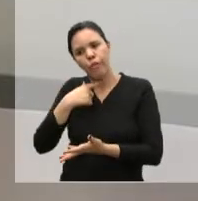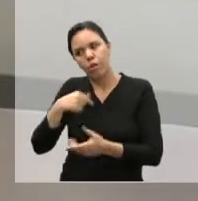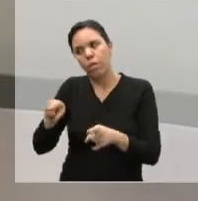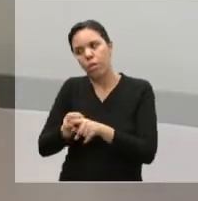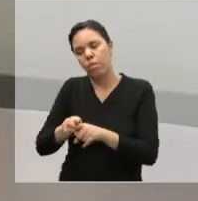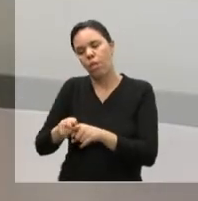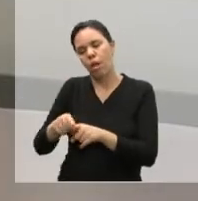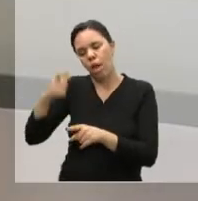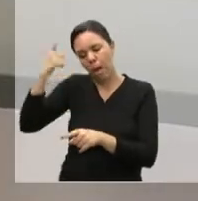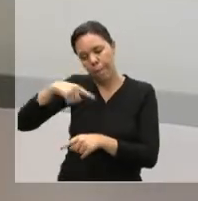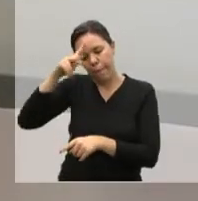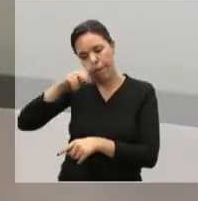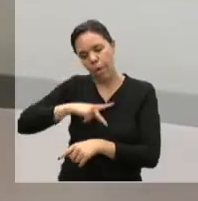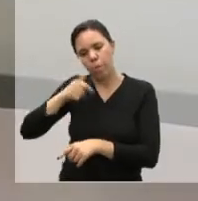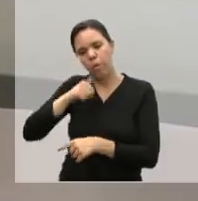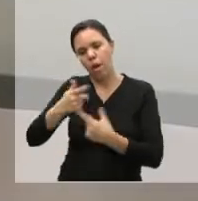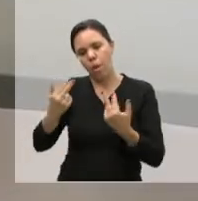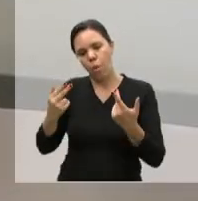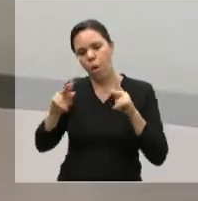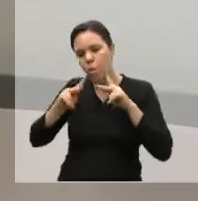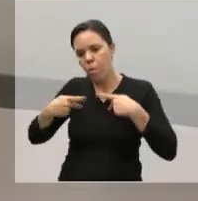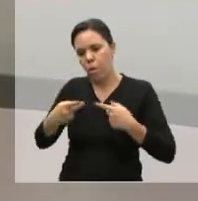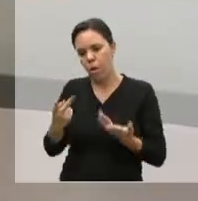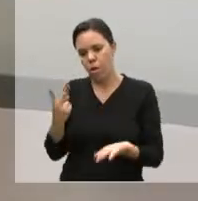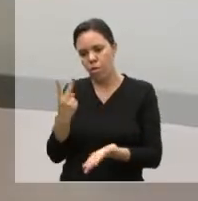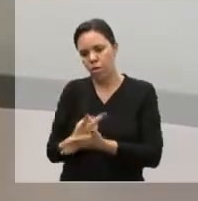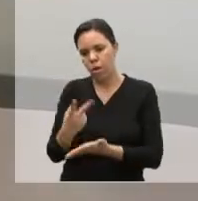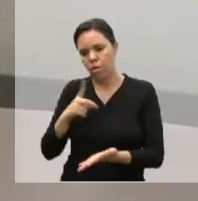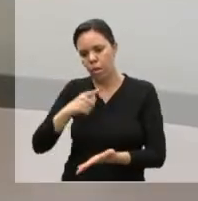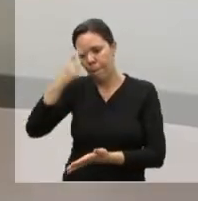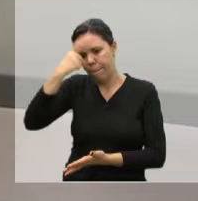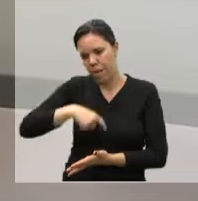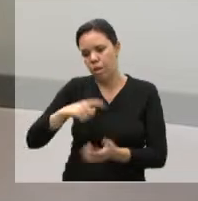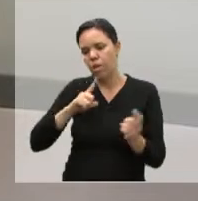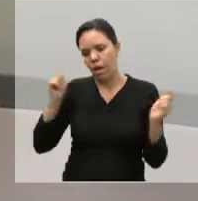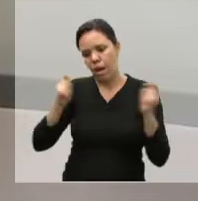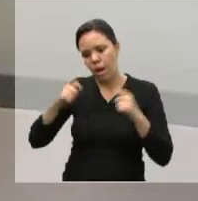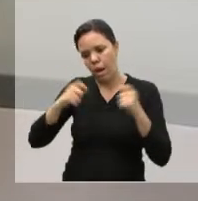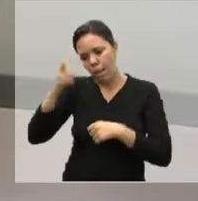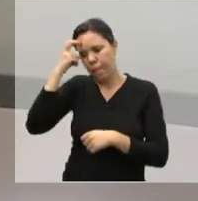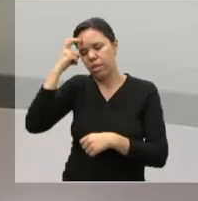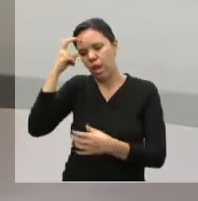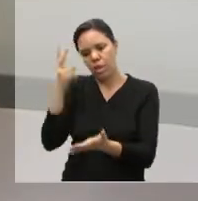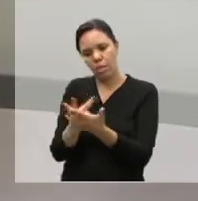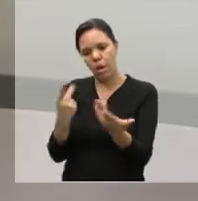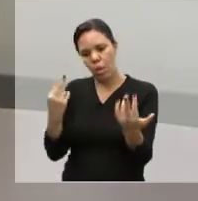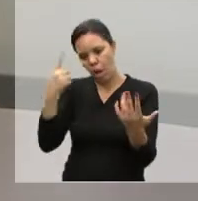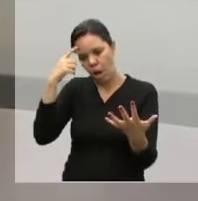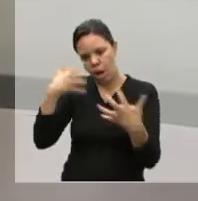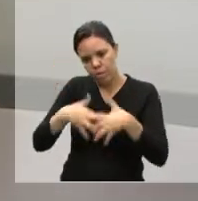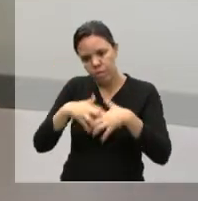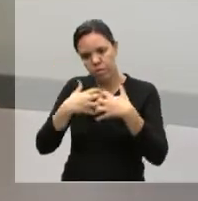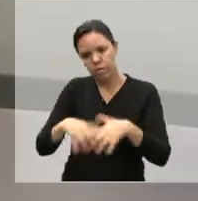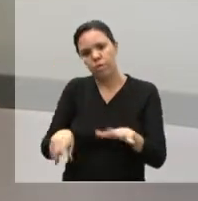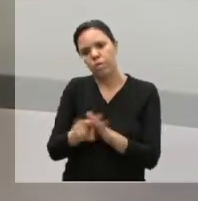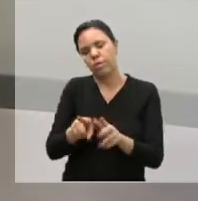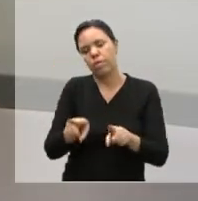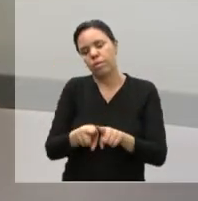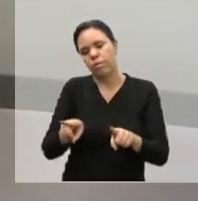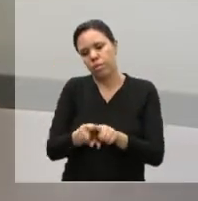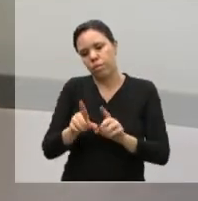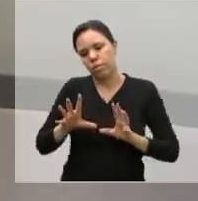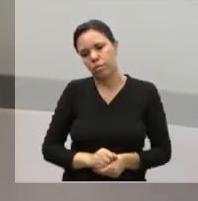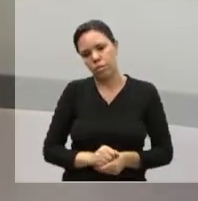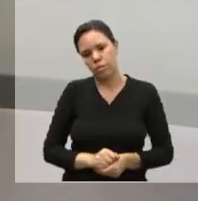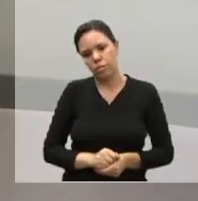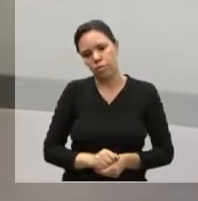humano, ela é uma pessoa, tem as mesmas capacidades e tem raciocínio também. Para tudo, ela ainda assim é uma pessoa e ela